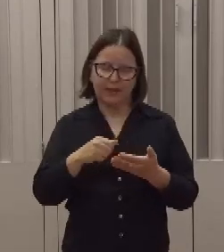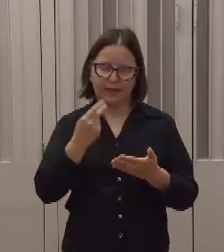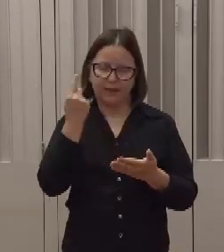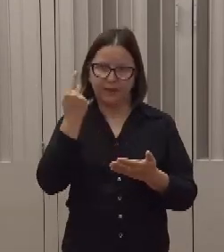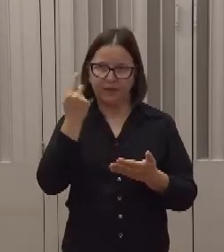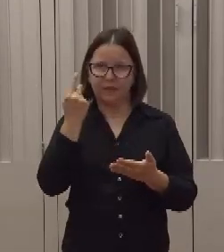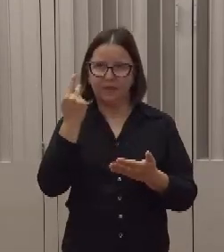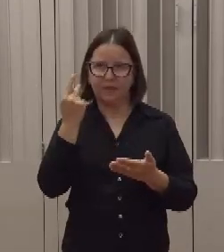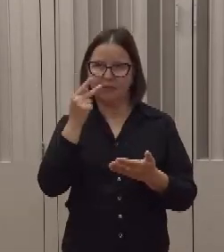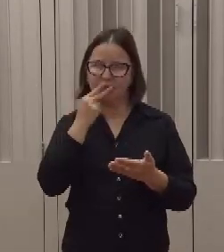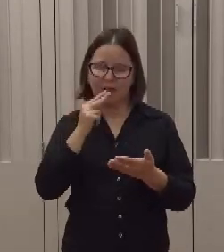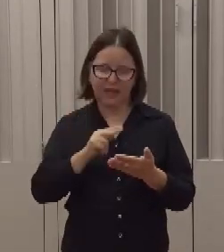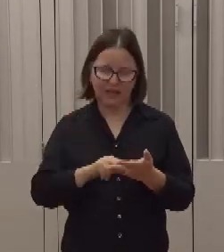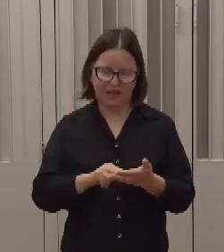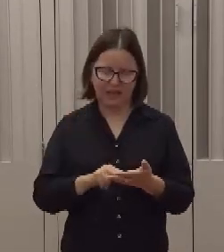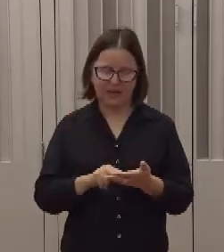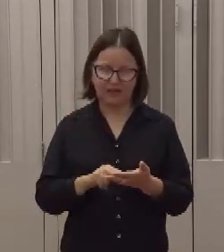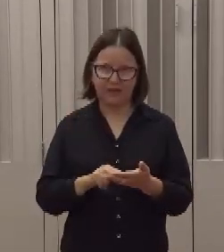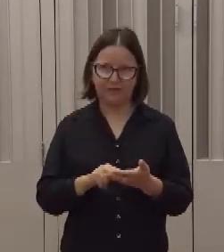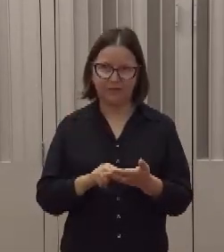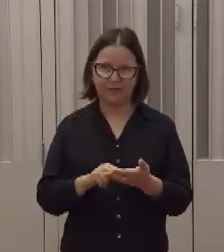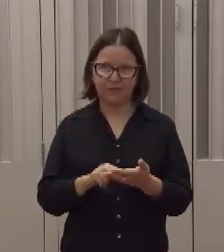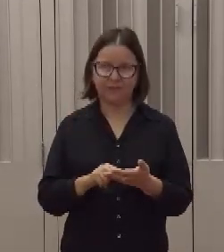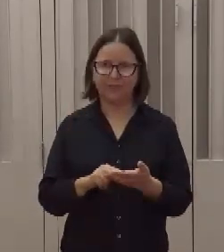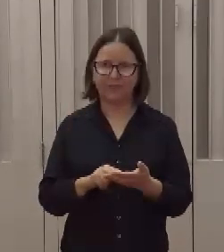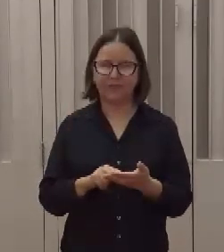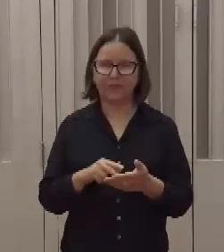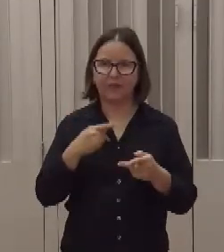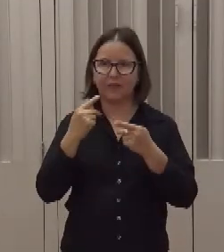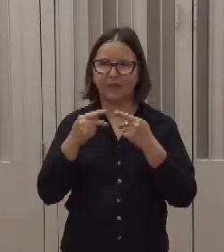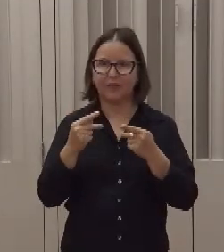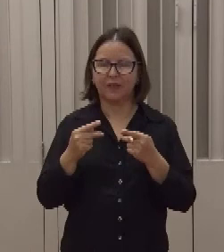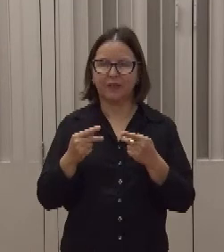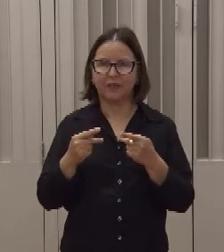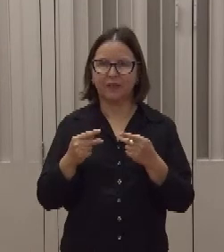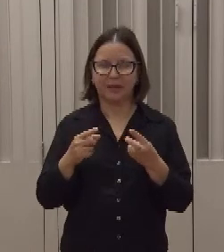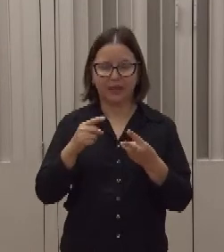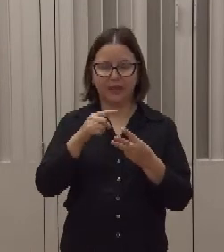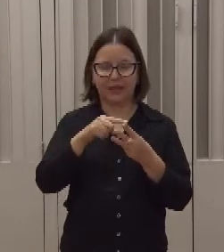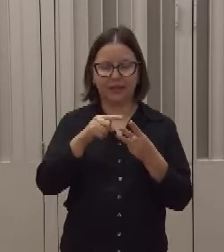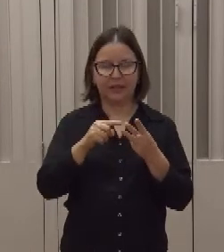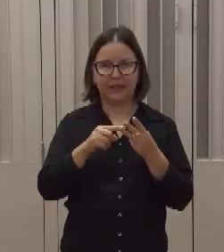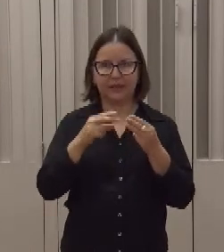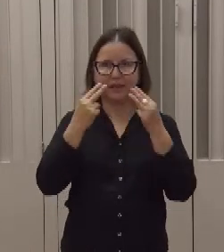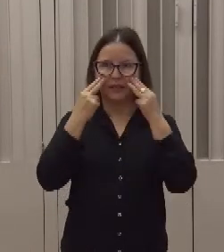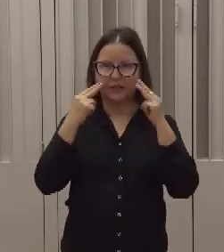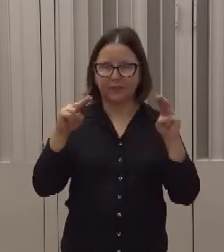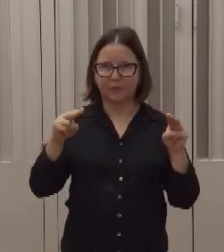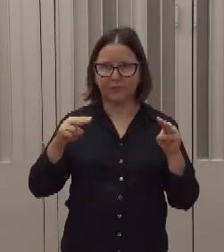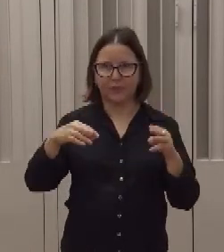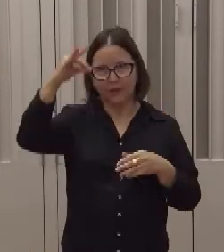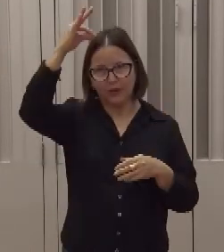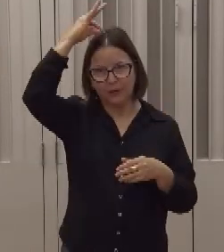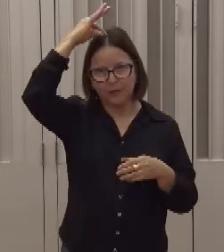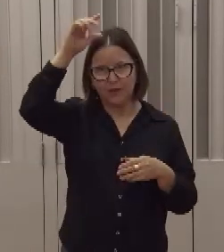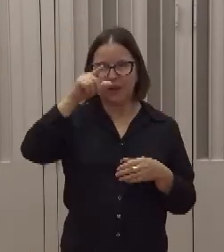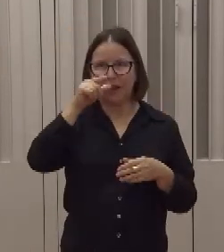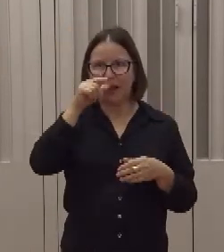Pois há 3 que dão testemunho, o Espírito, a água e o sangue.